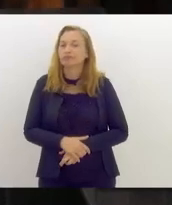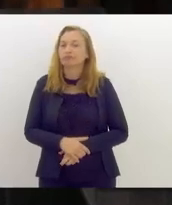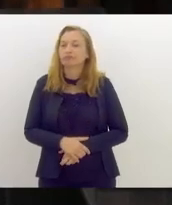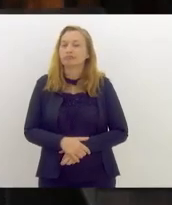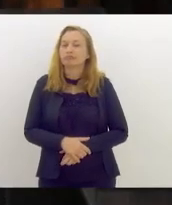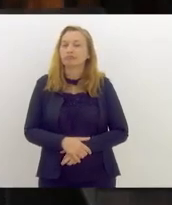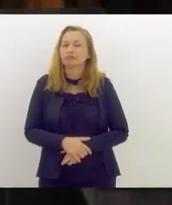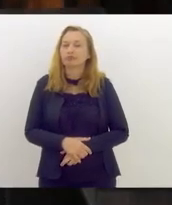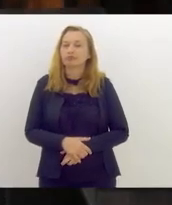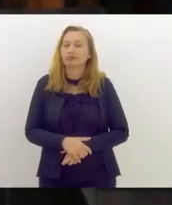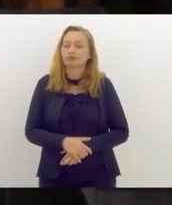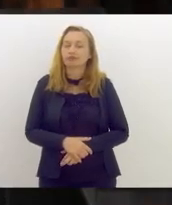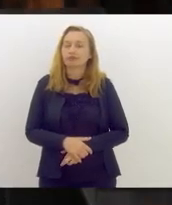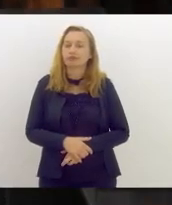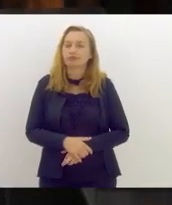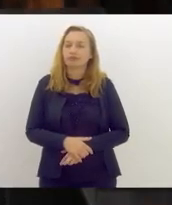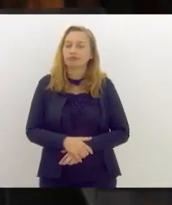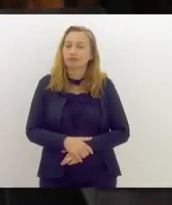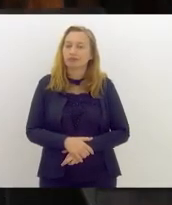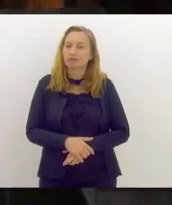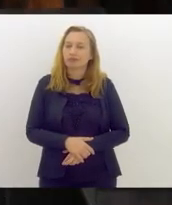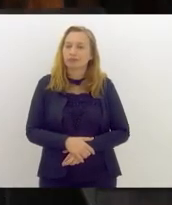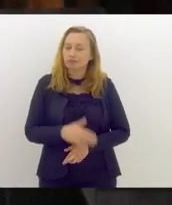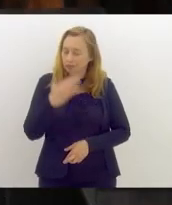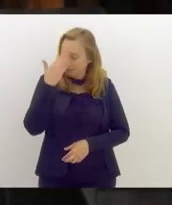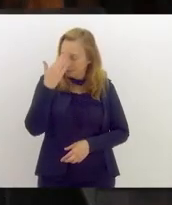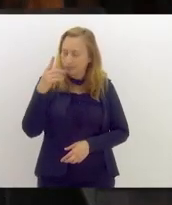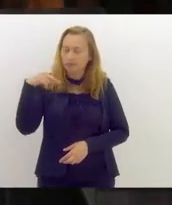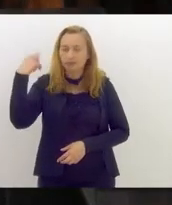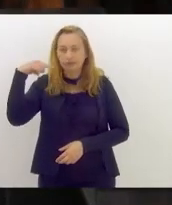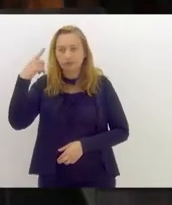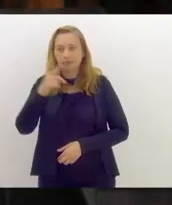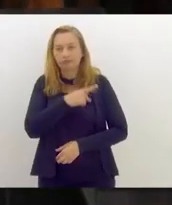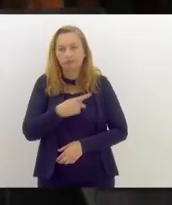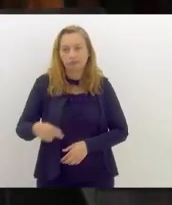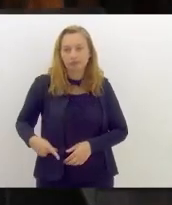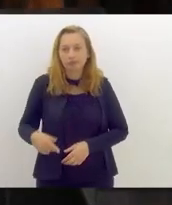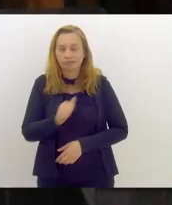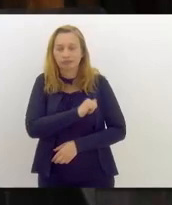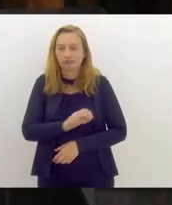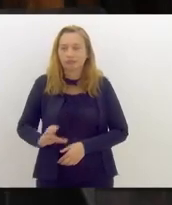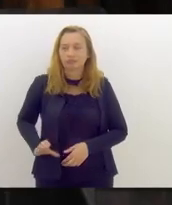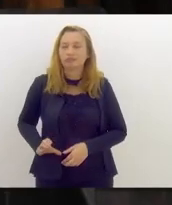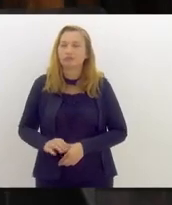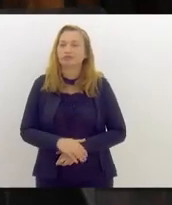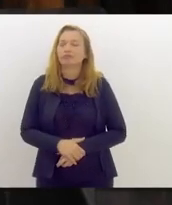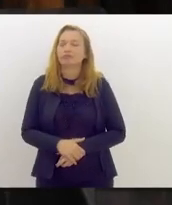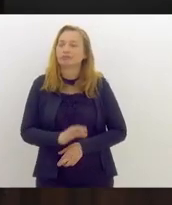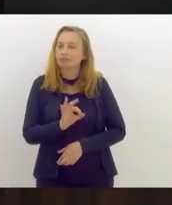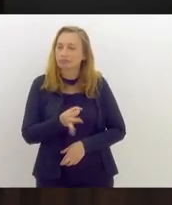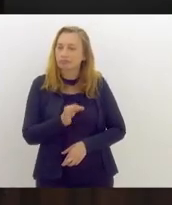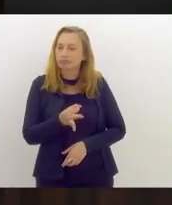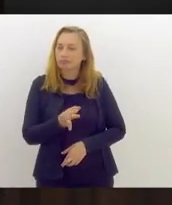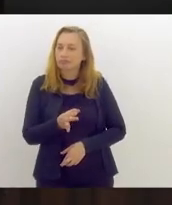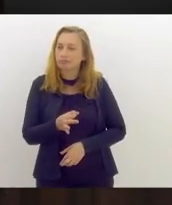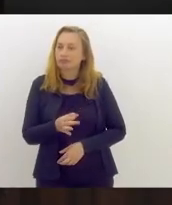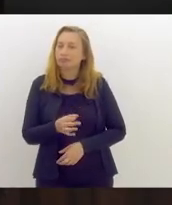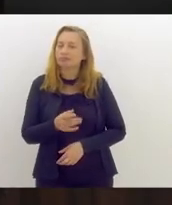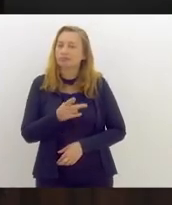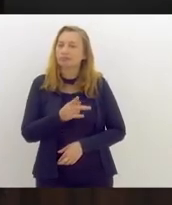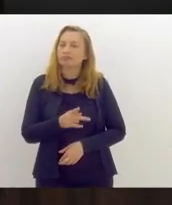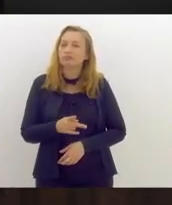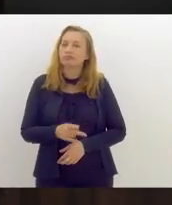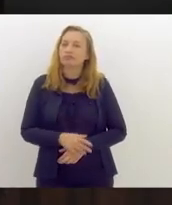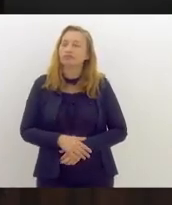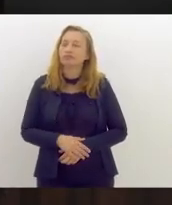já reiterar o agradecimento que é advocacia tem o presidente André Siciliano que eu tenho certeza que o presidente André celiano